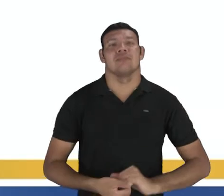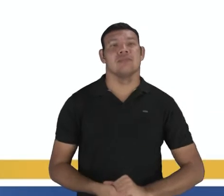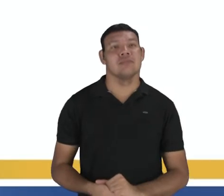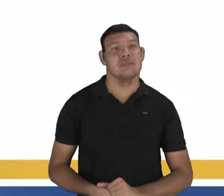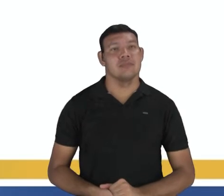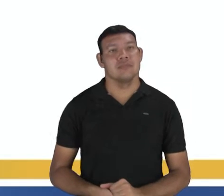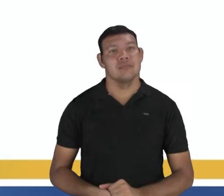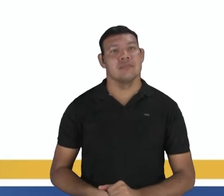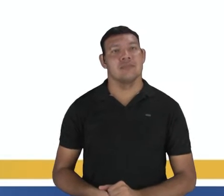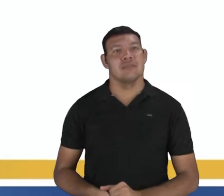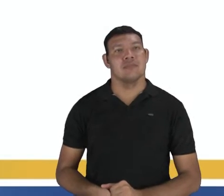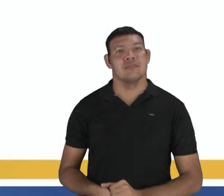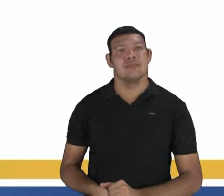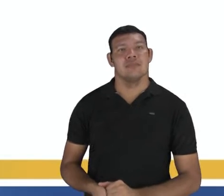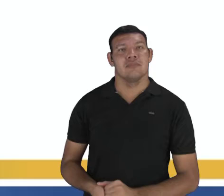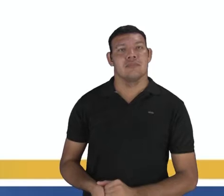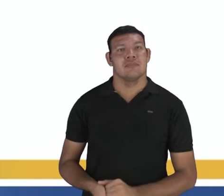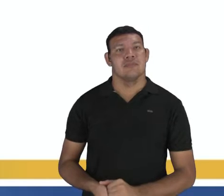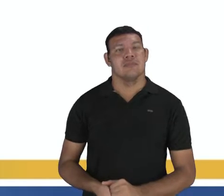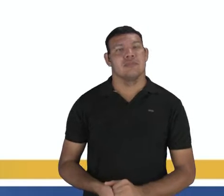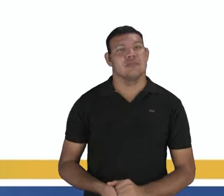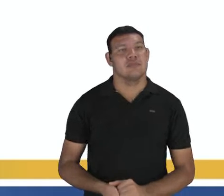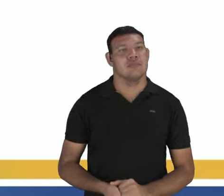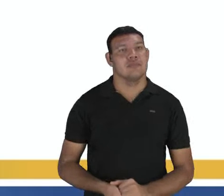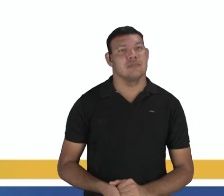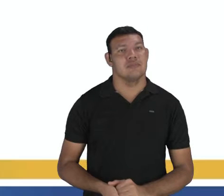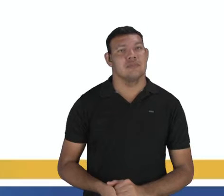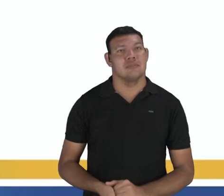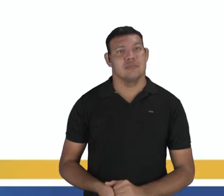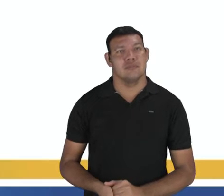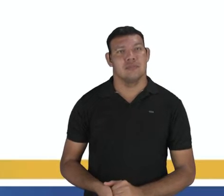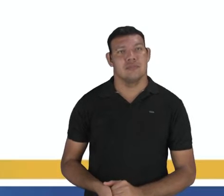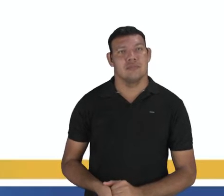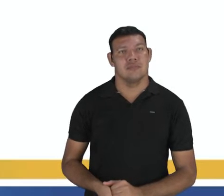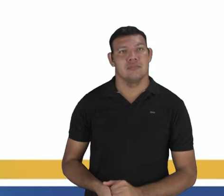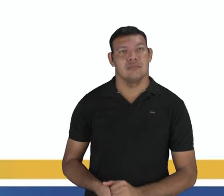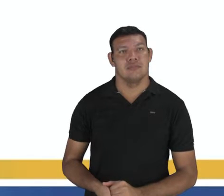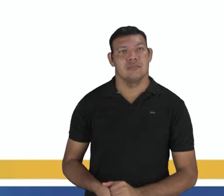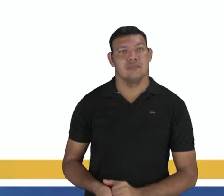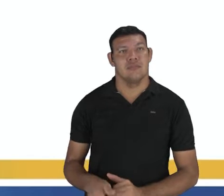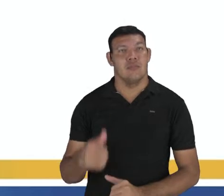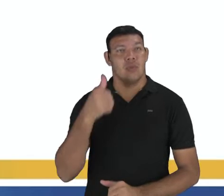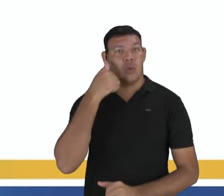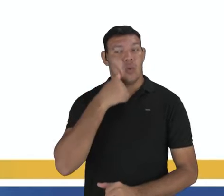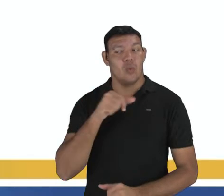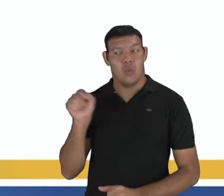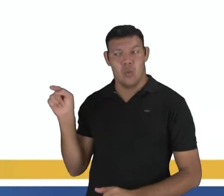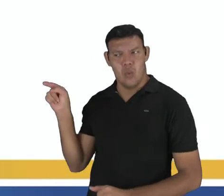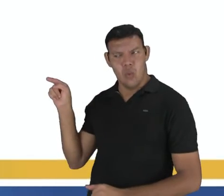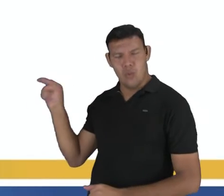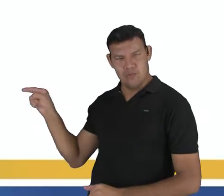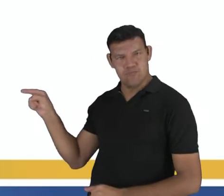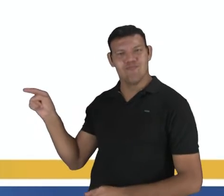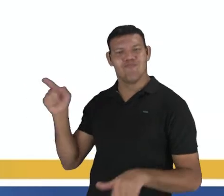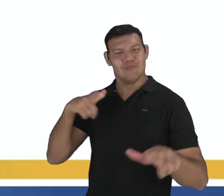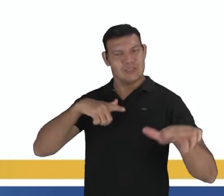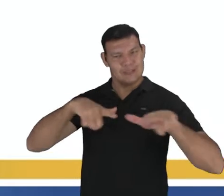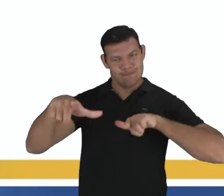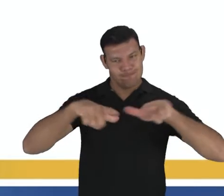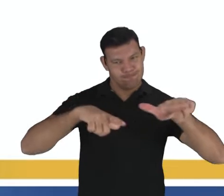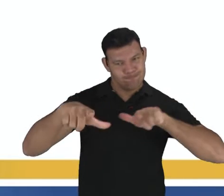She has worked in the same place for the last 7 years. Ela trabalha no